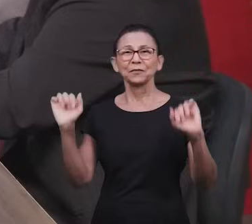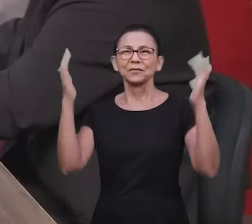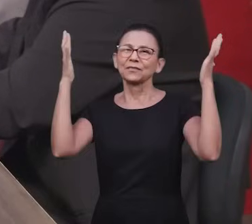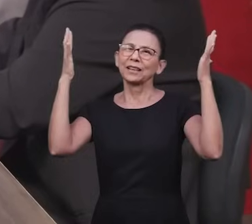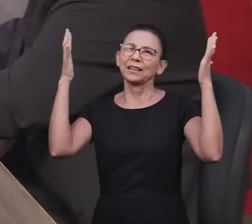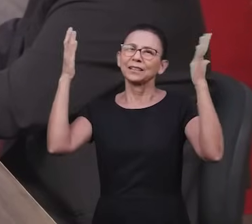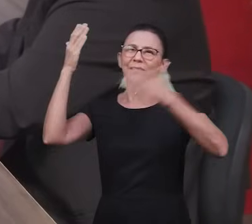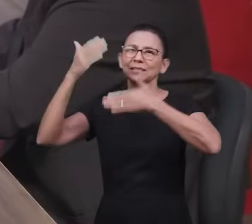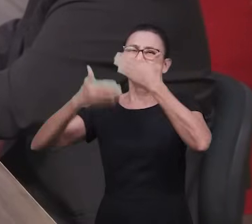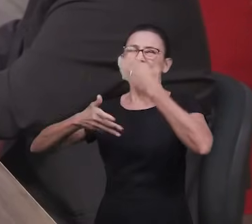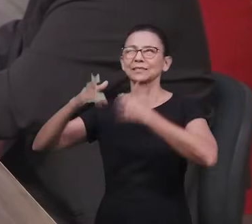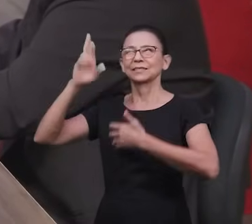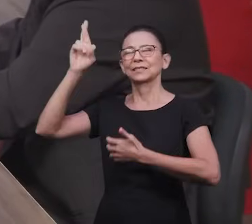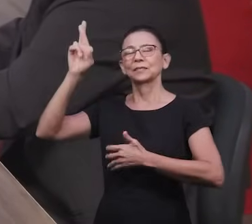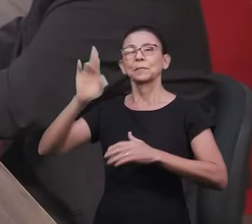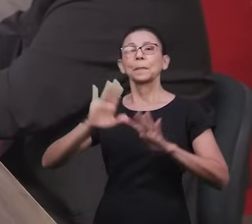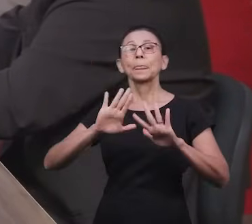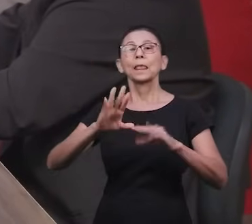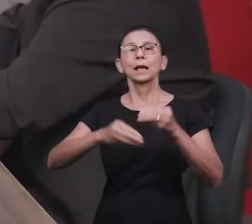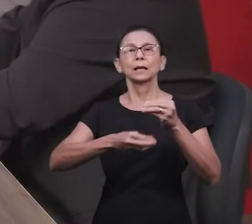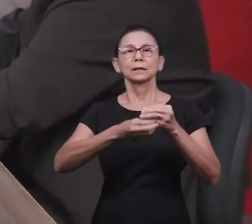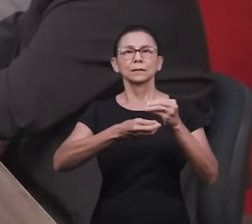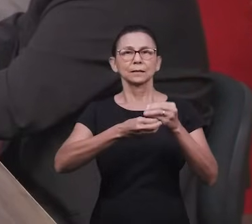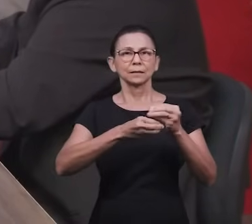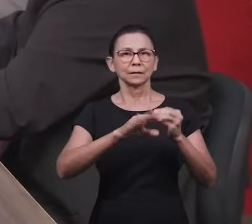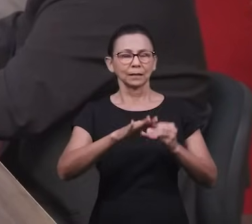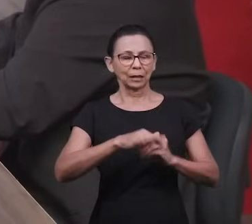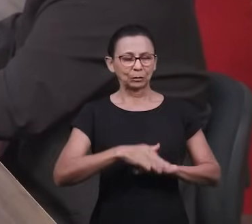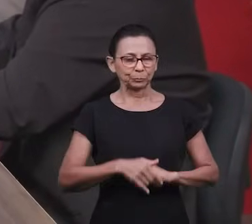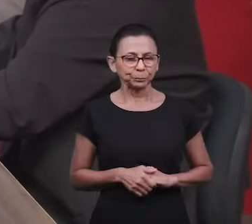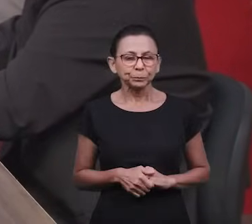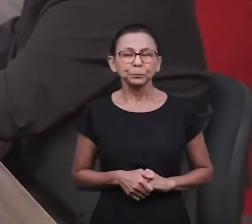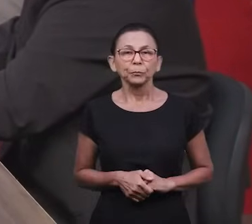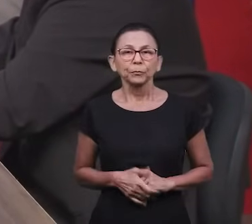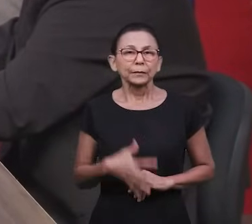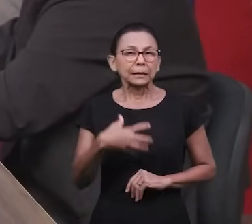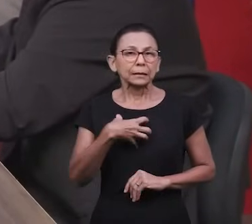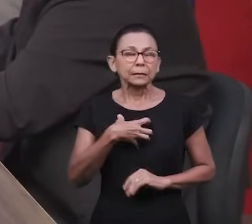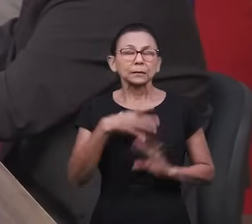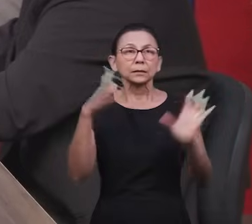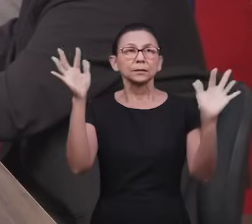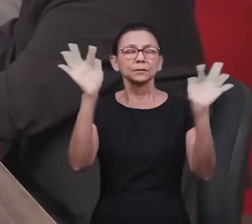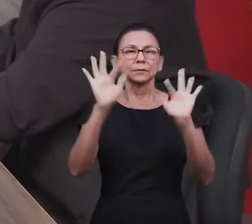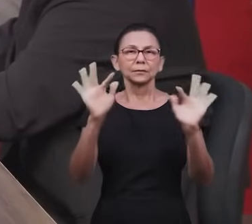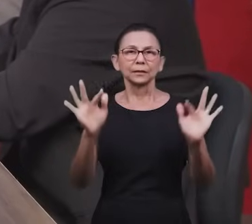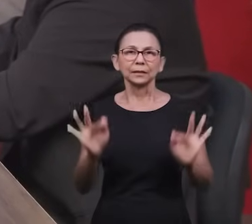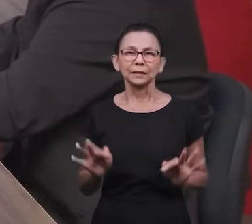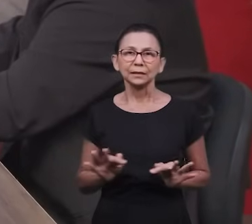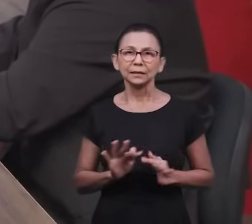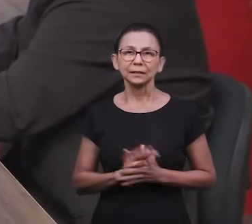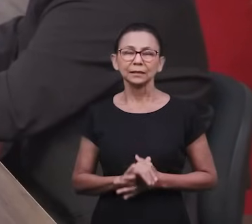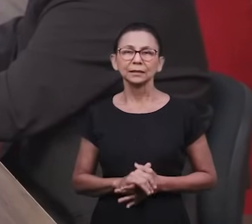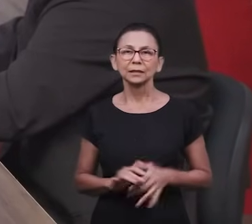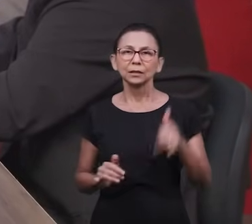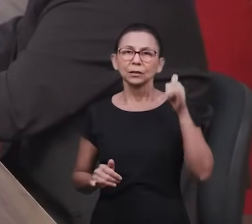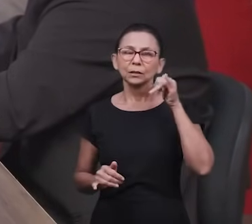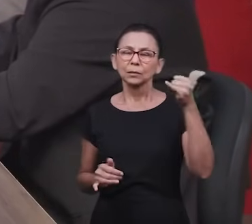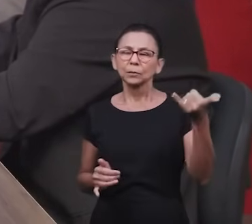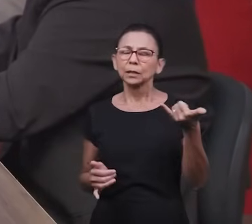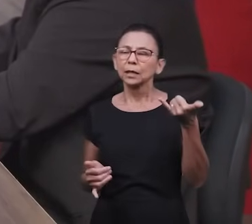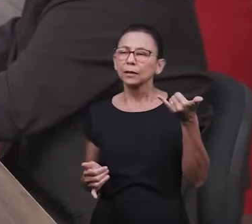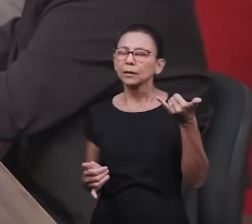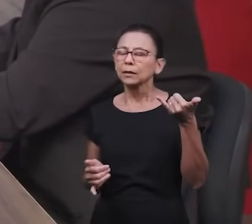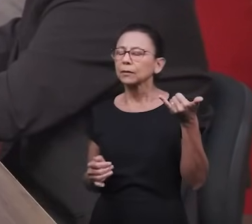de alegria, pela bênção alcançada pela irmã. Só para complementar, eu fiquei muito feliz quando